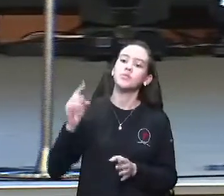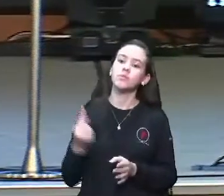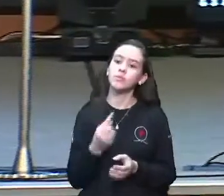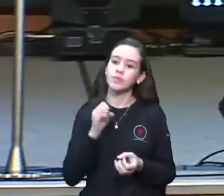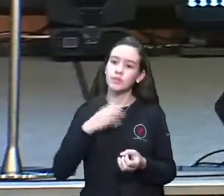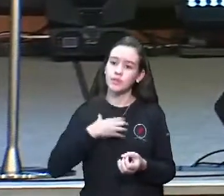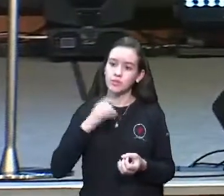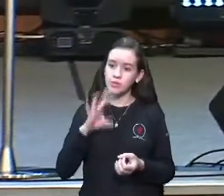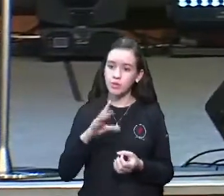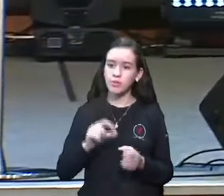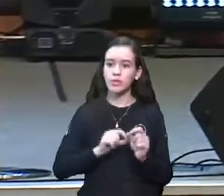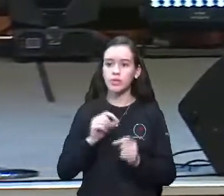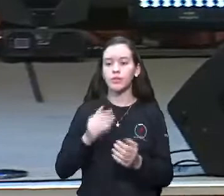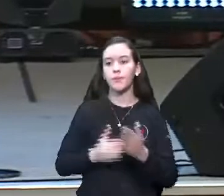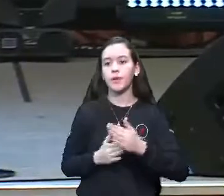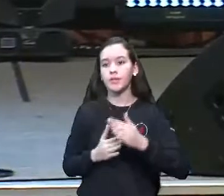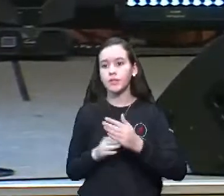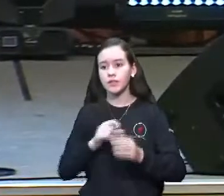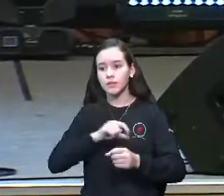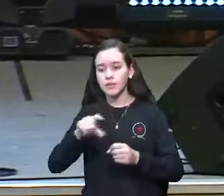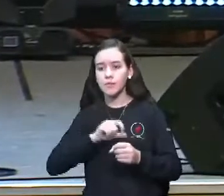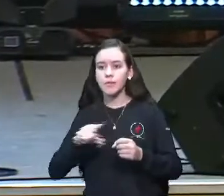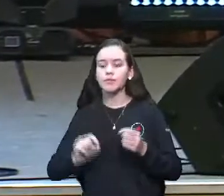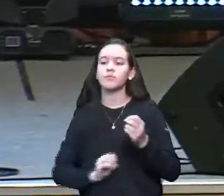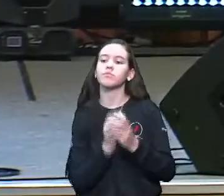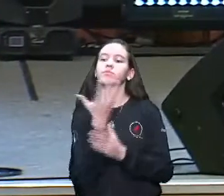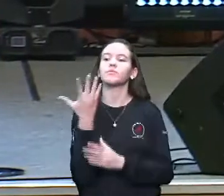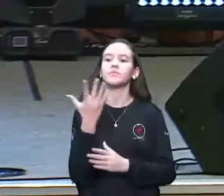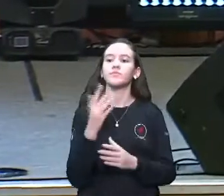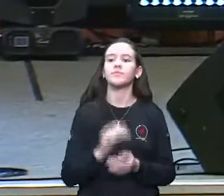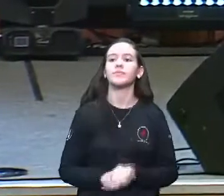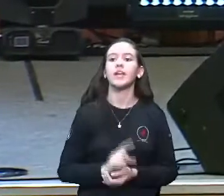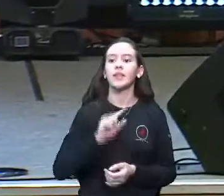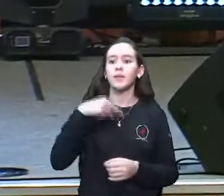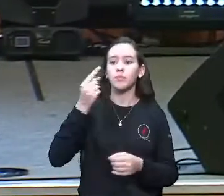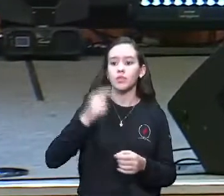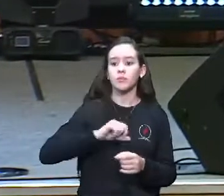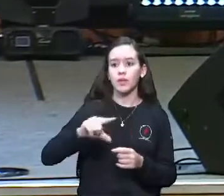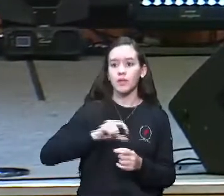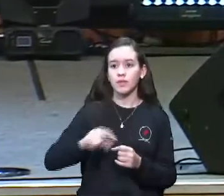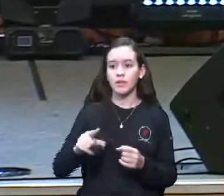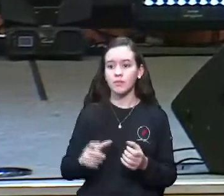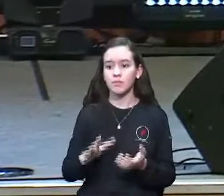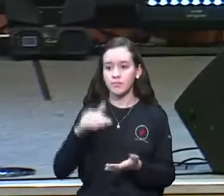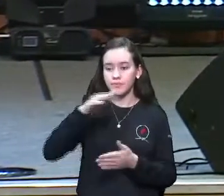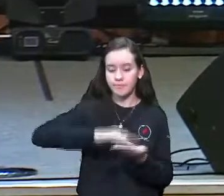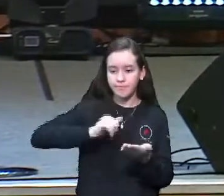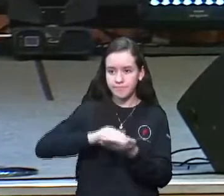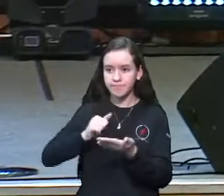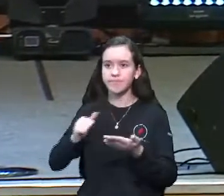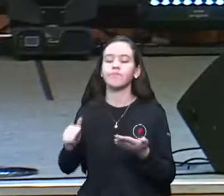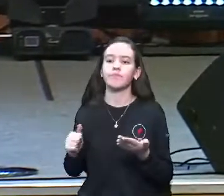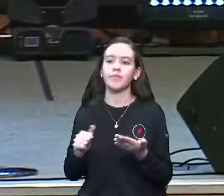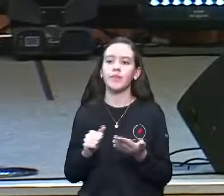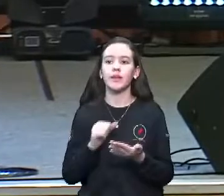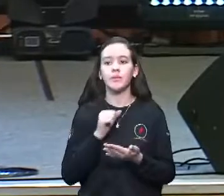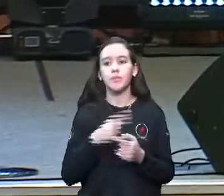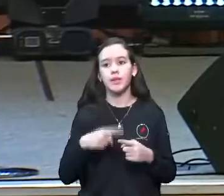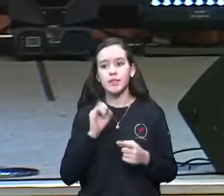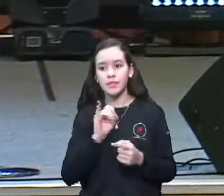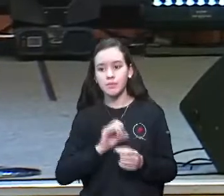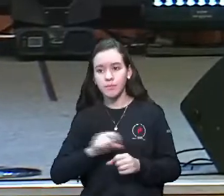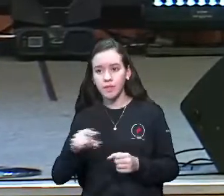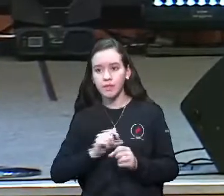de impedir uma semente de dar fruto. É depois de plantar, você cavar a terra e tirar ela de lá. Porque senão vai ter que dar